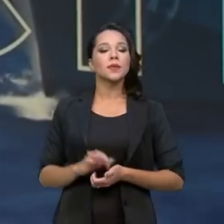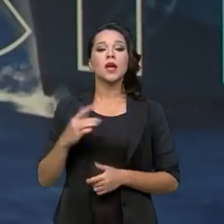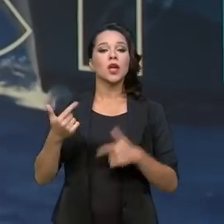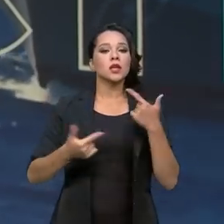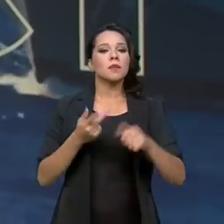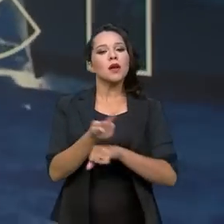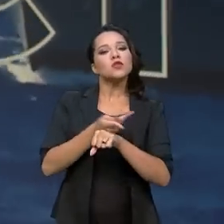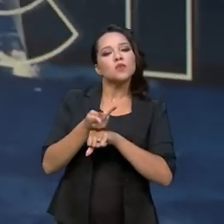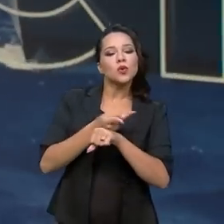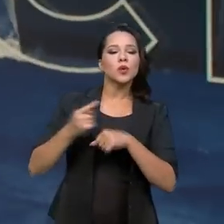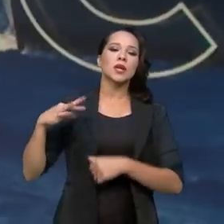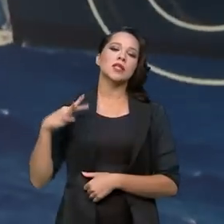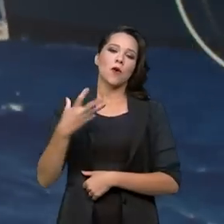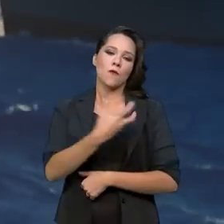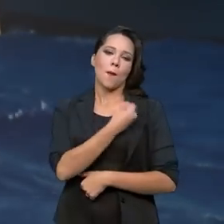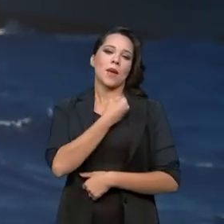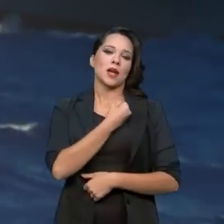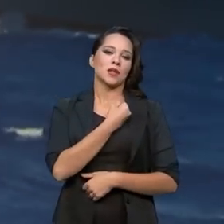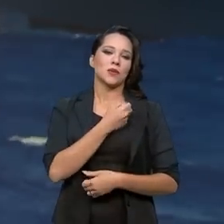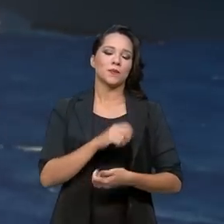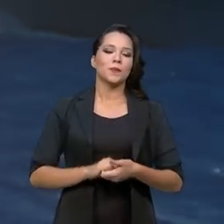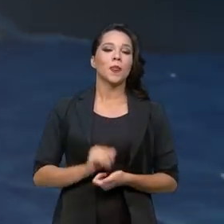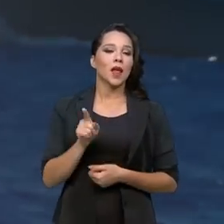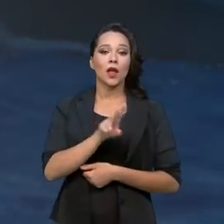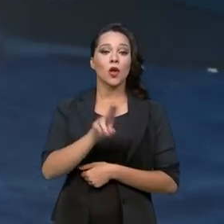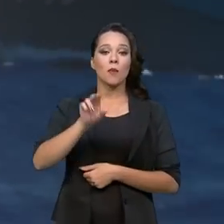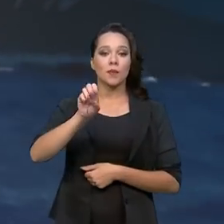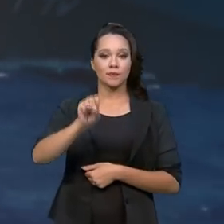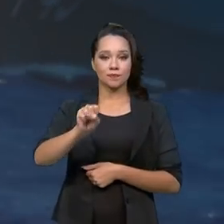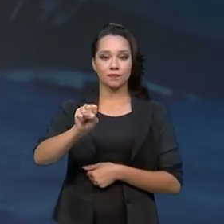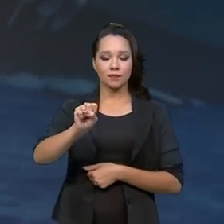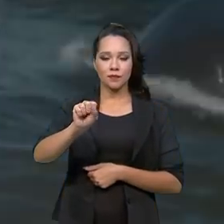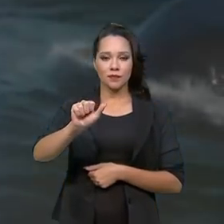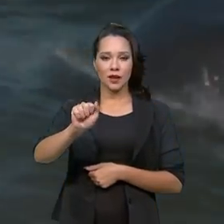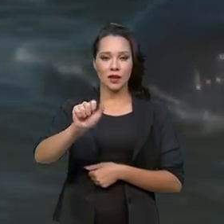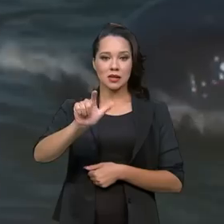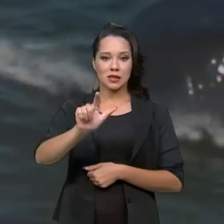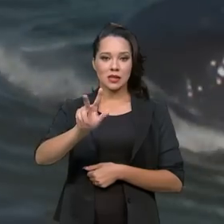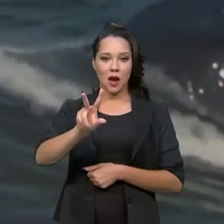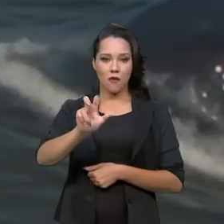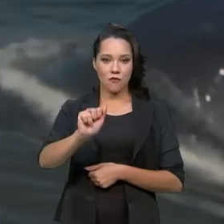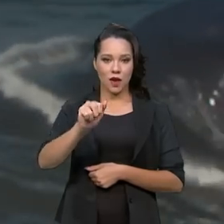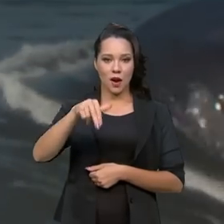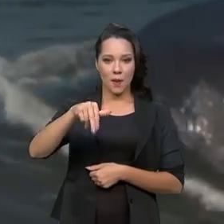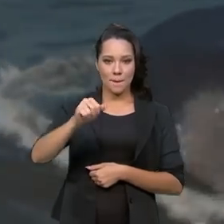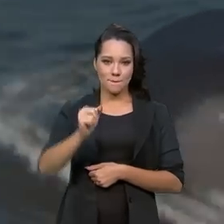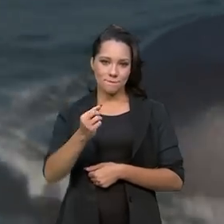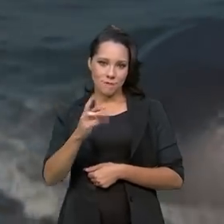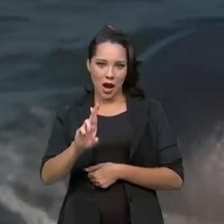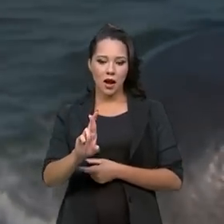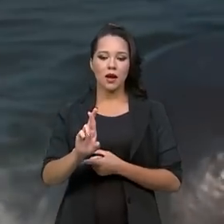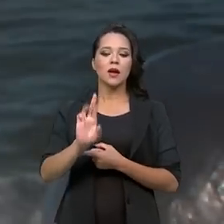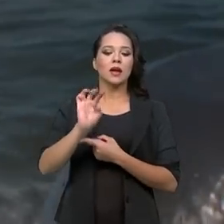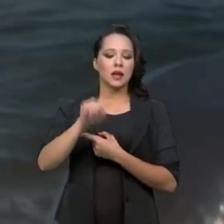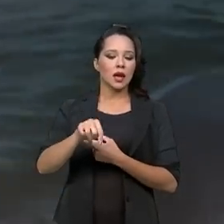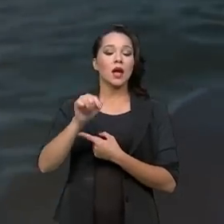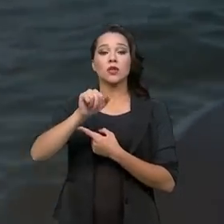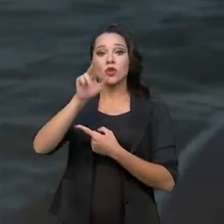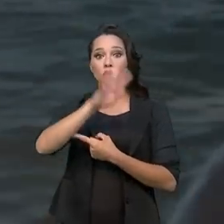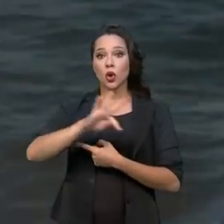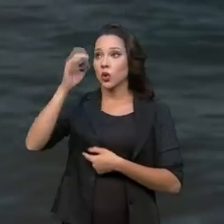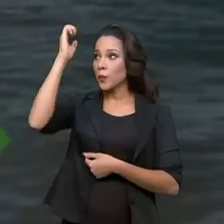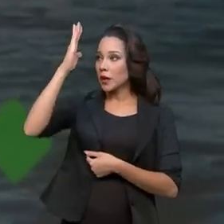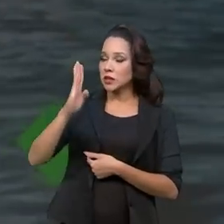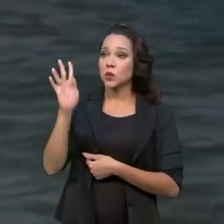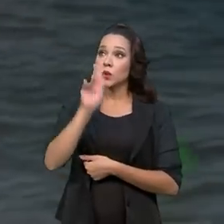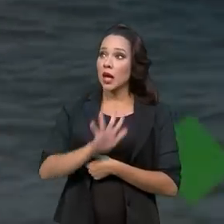de Busca e Salvamento, nós chamamos de Salvamar. O Compaz responde ao Salvamar no nível nacional